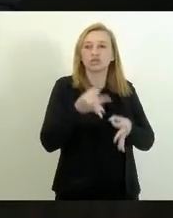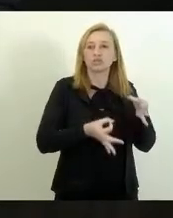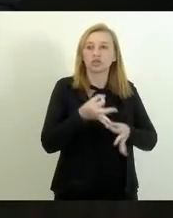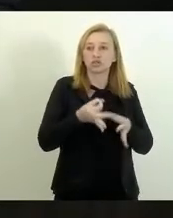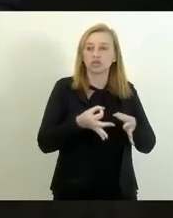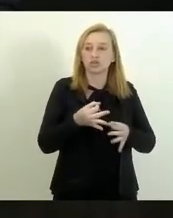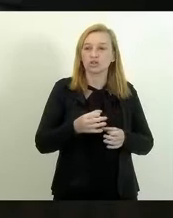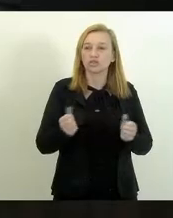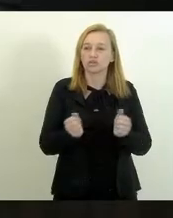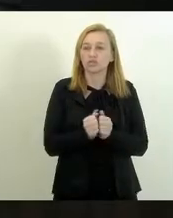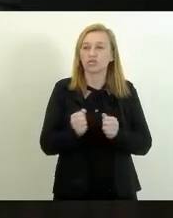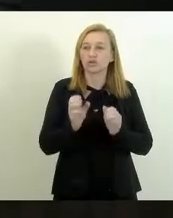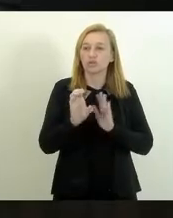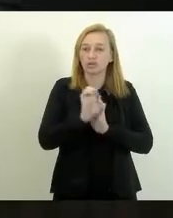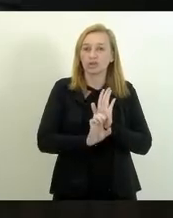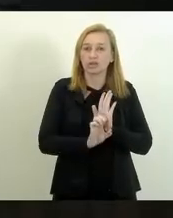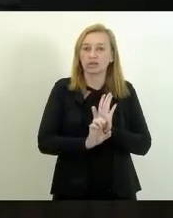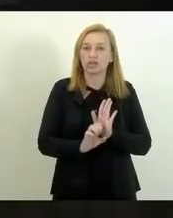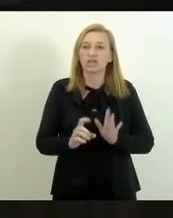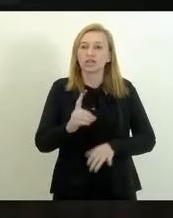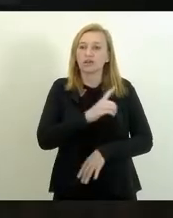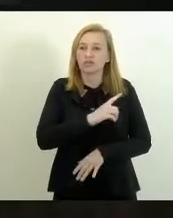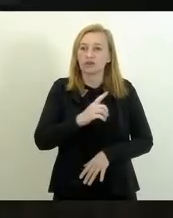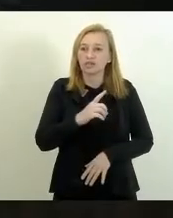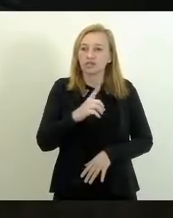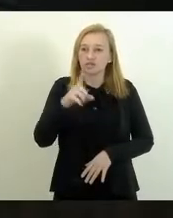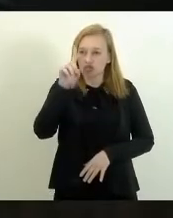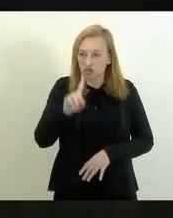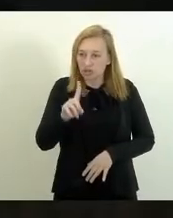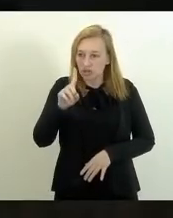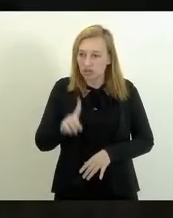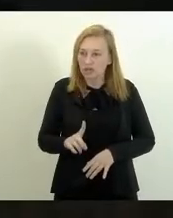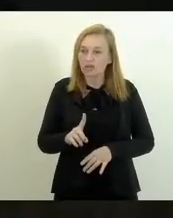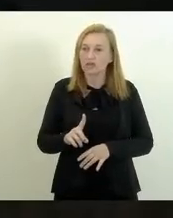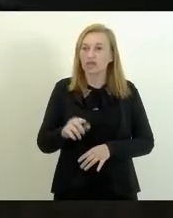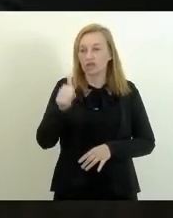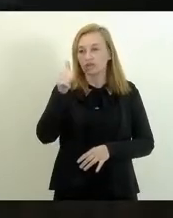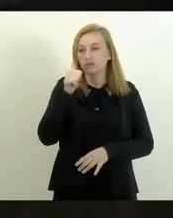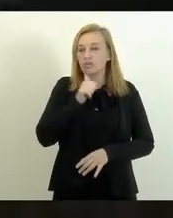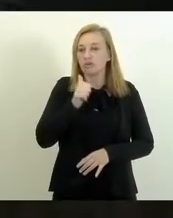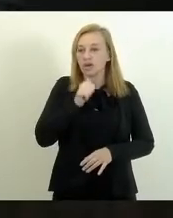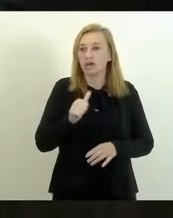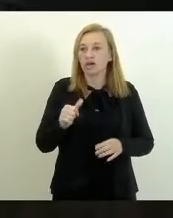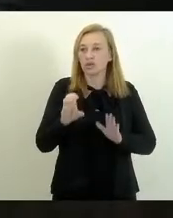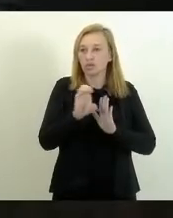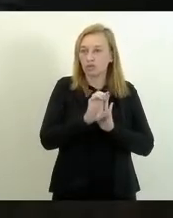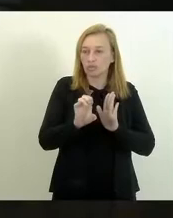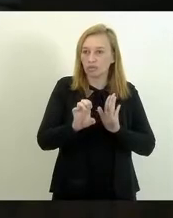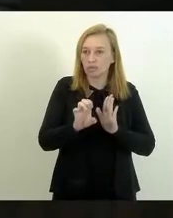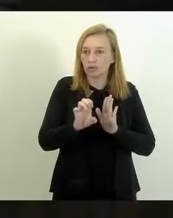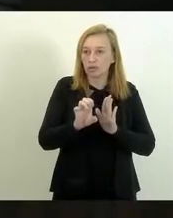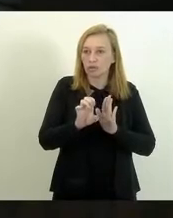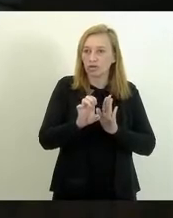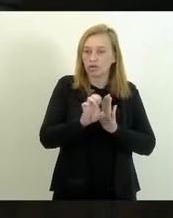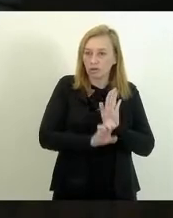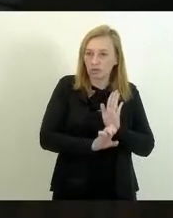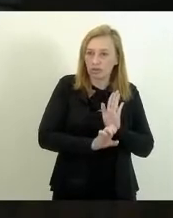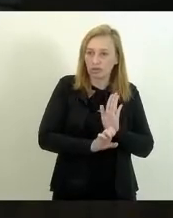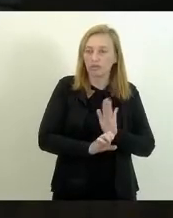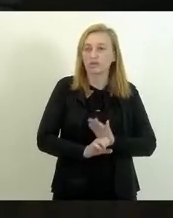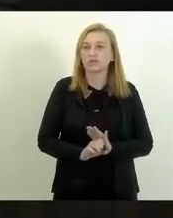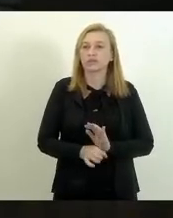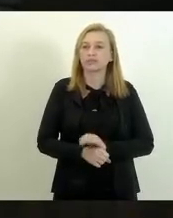com emenda. Defesa do direito da mulher favorável. Quais emendas? Com emendas, perdão. Defesa da mulher favorável